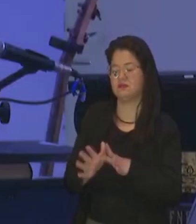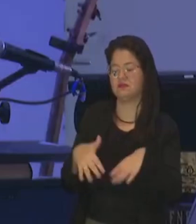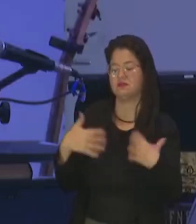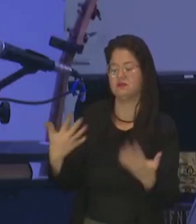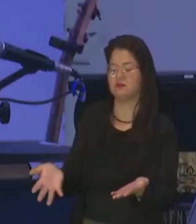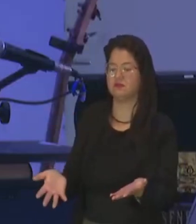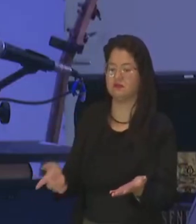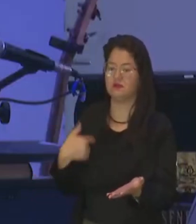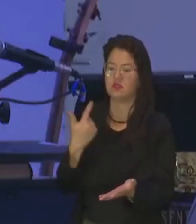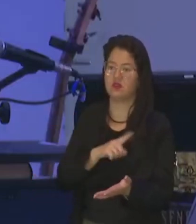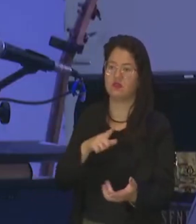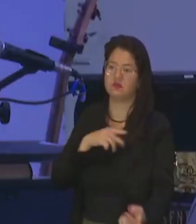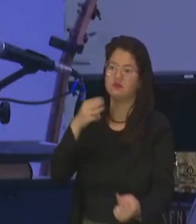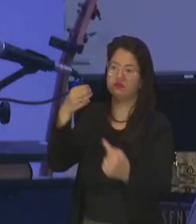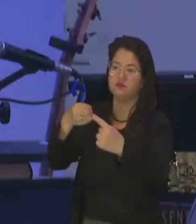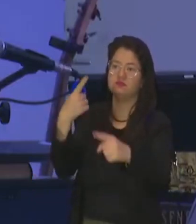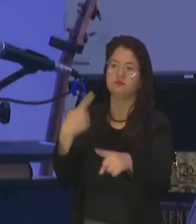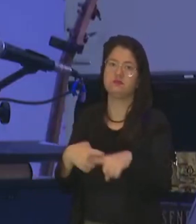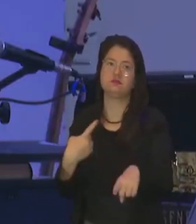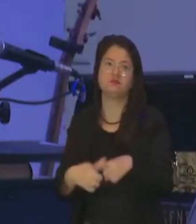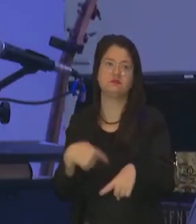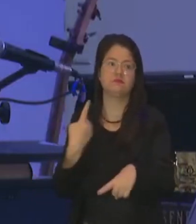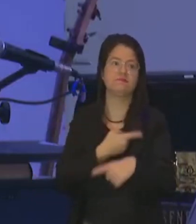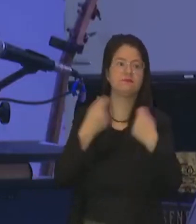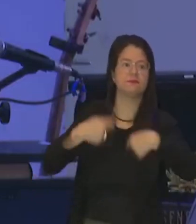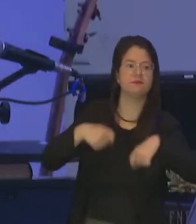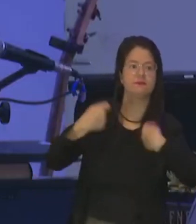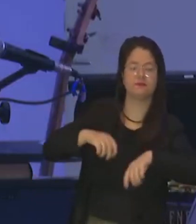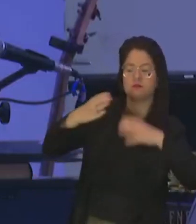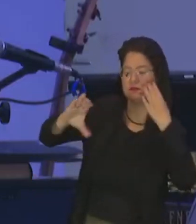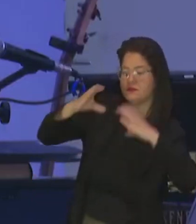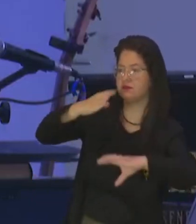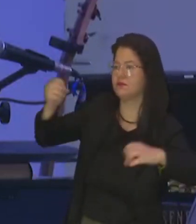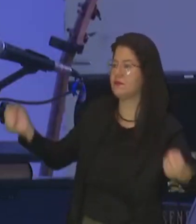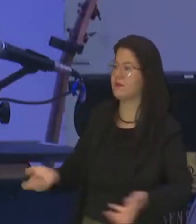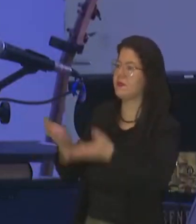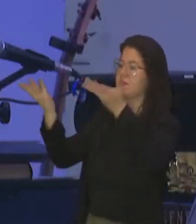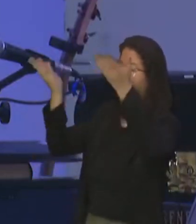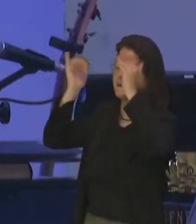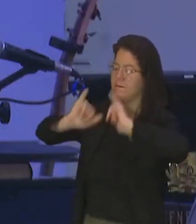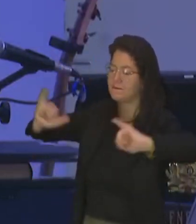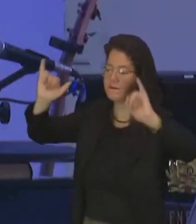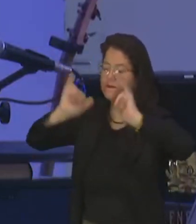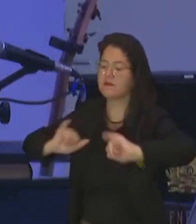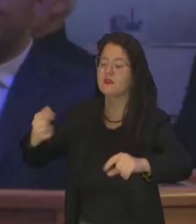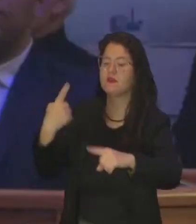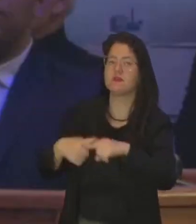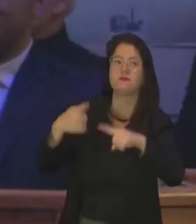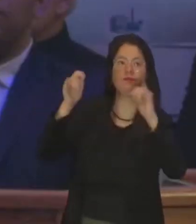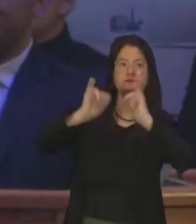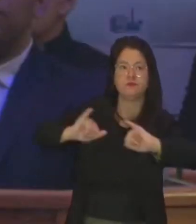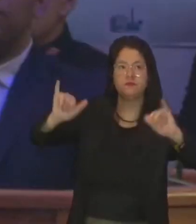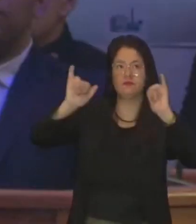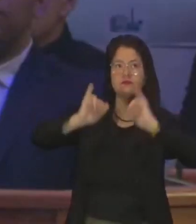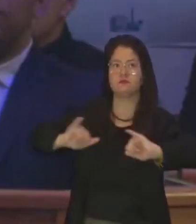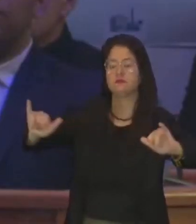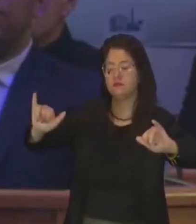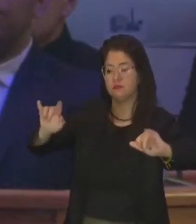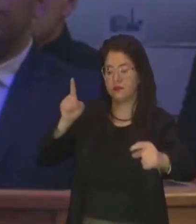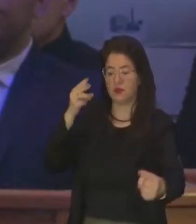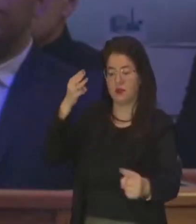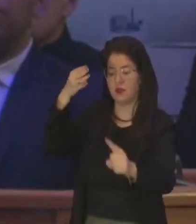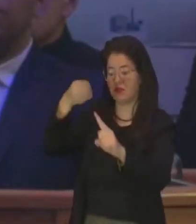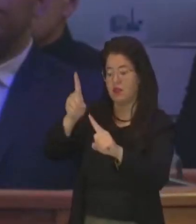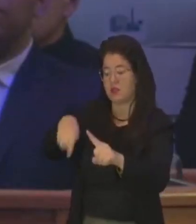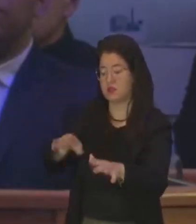Então nós temos razões, por que nós devemos cantar, bendizer, proclamar, anunciar? E a razão